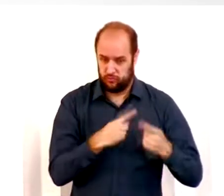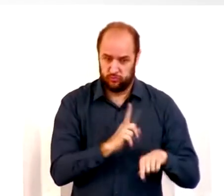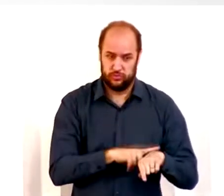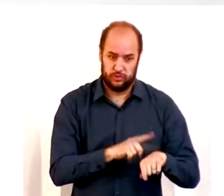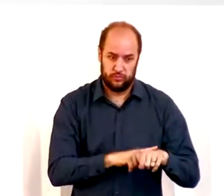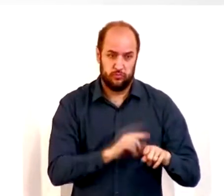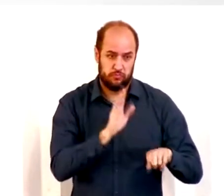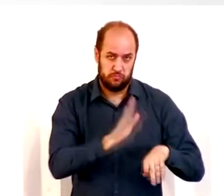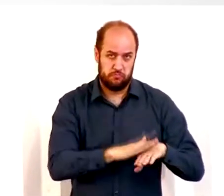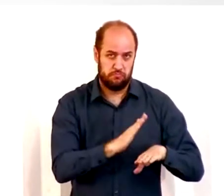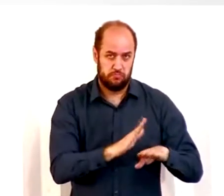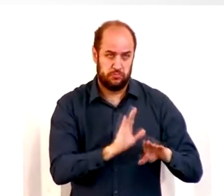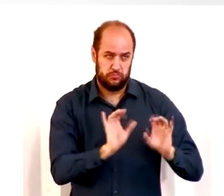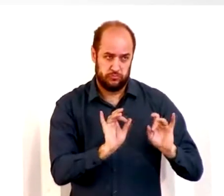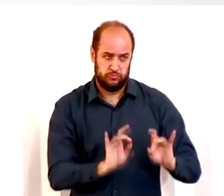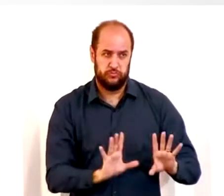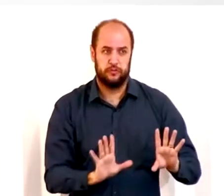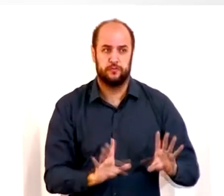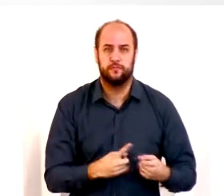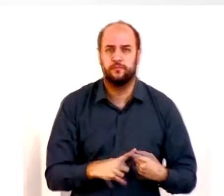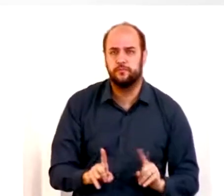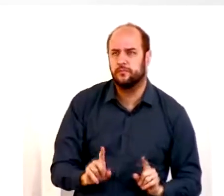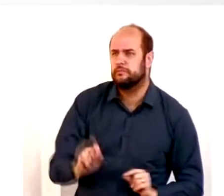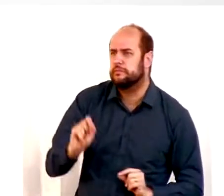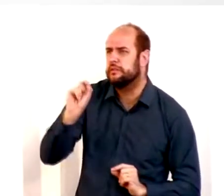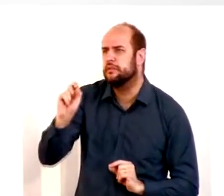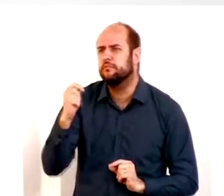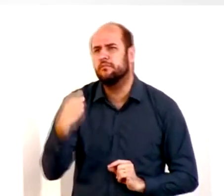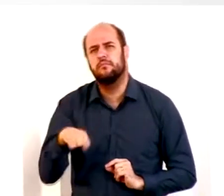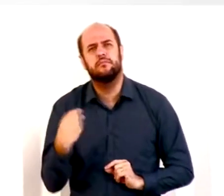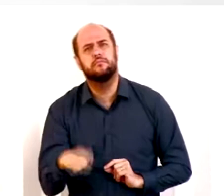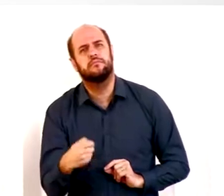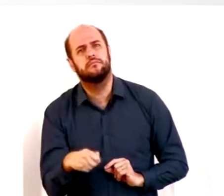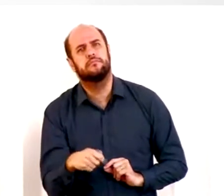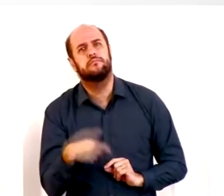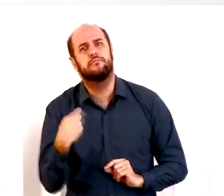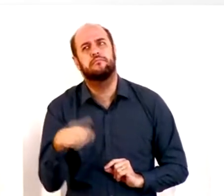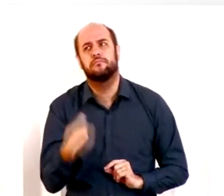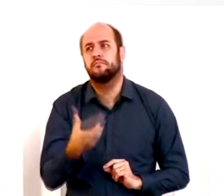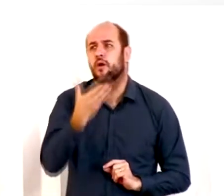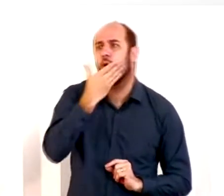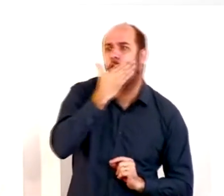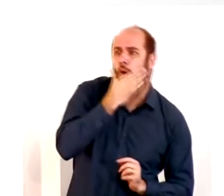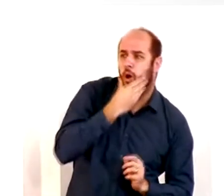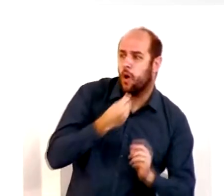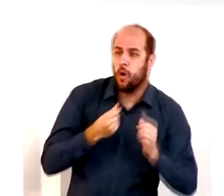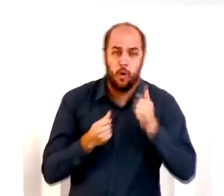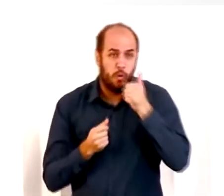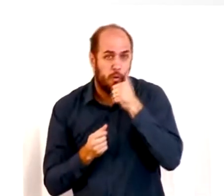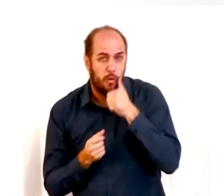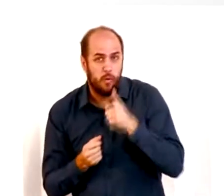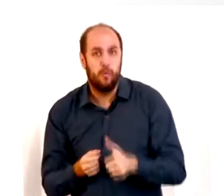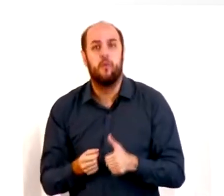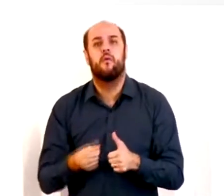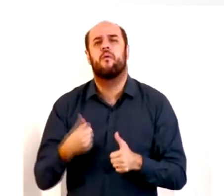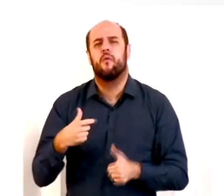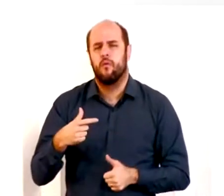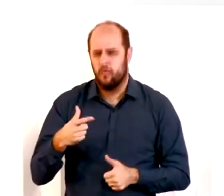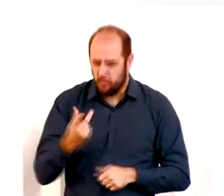mais específica. Mas por que é necessário que estes homens e mulheres